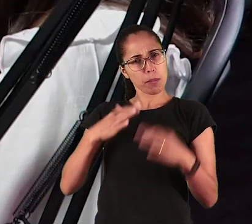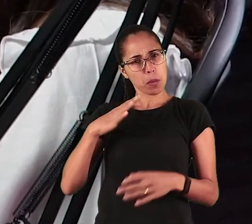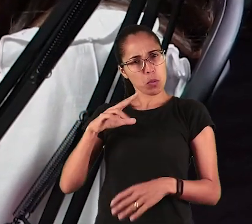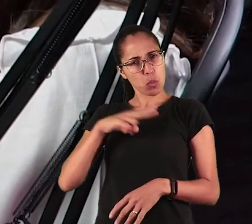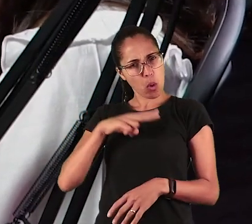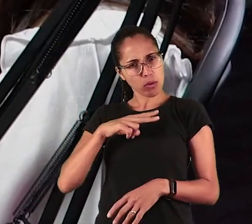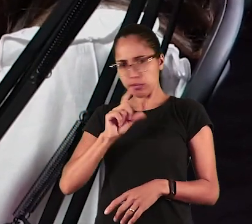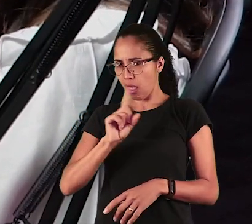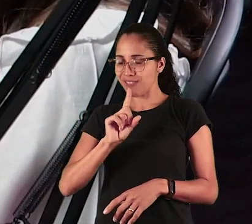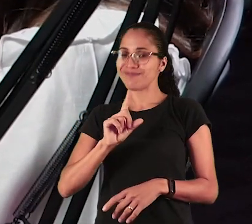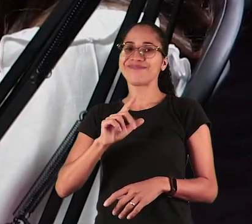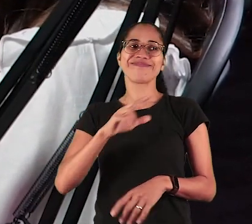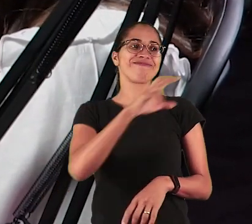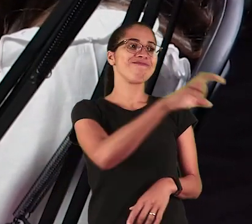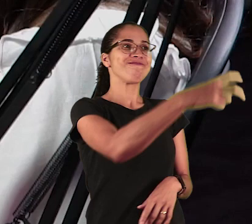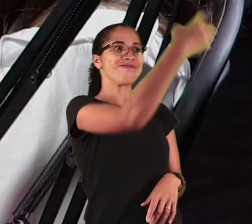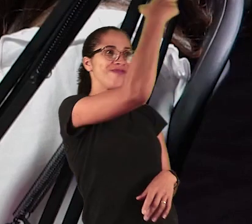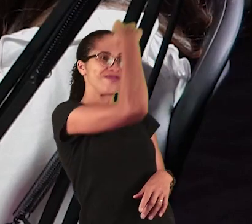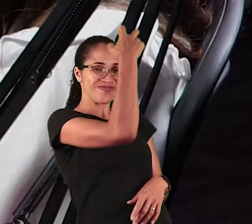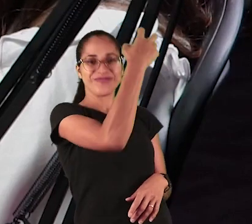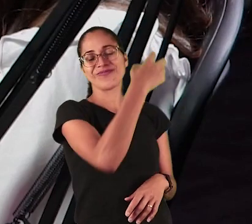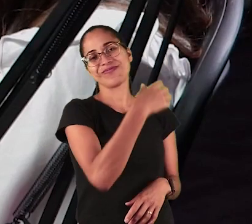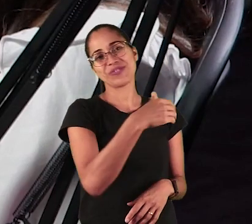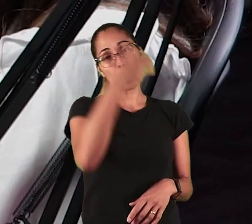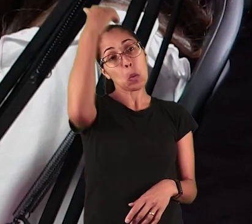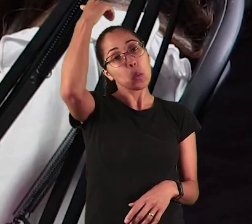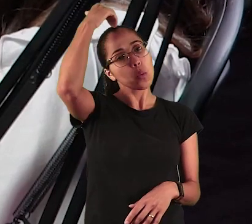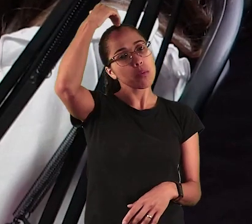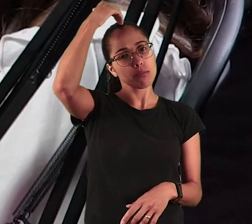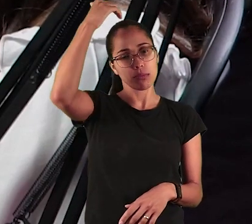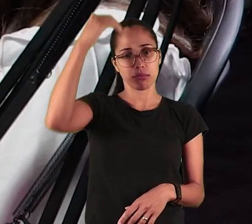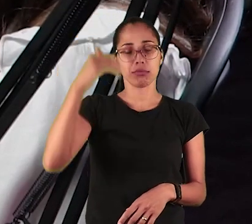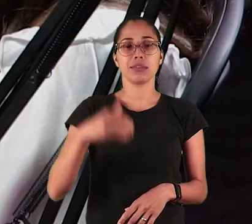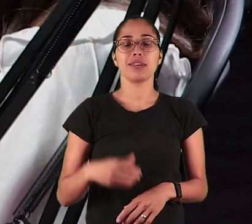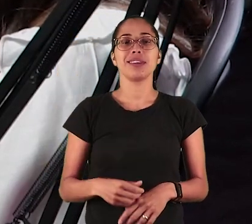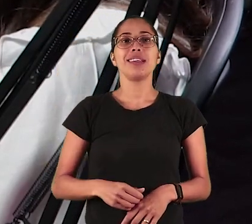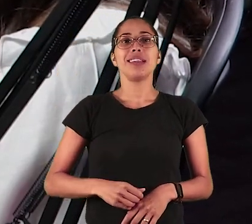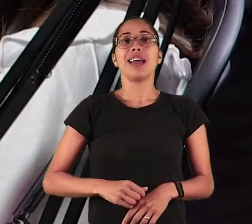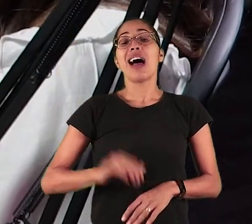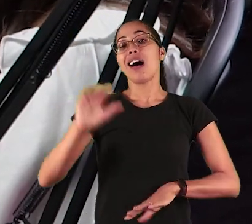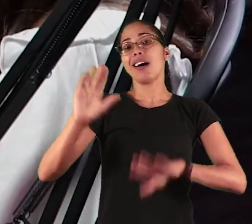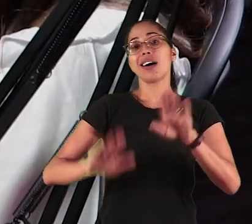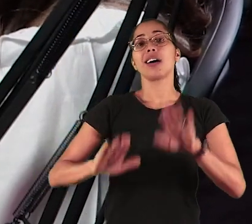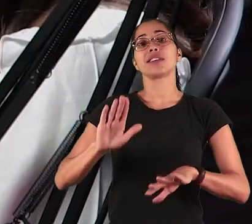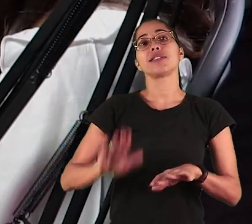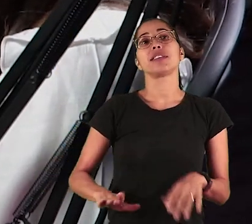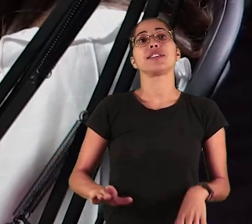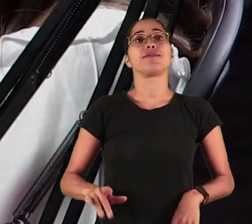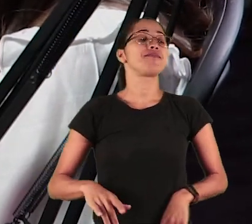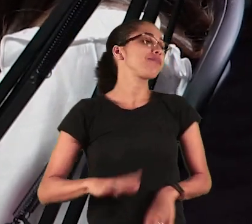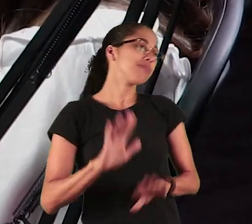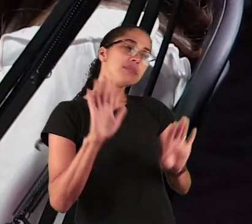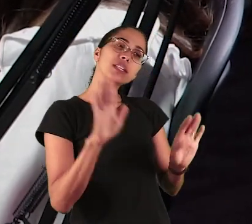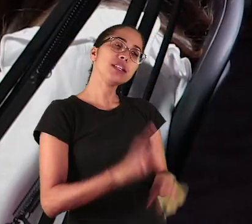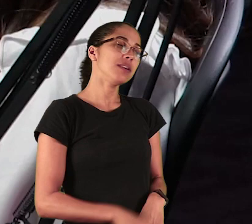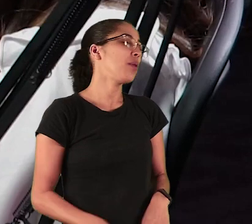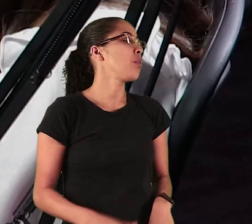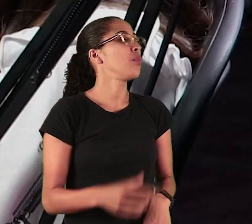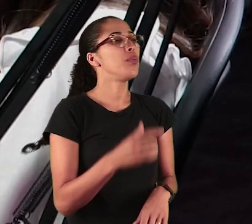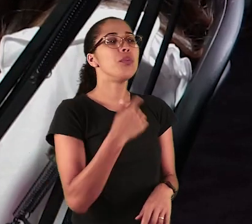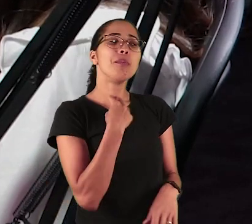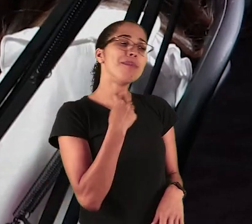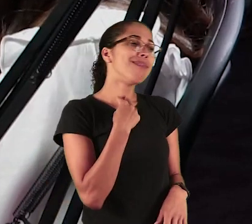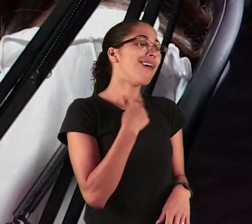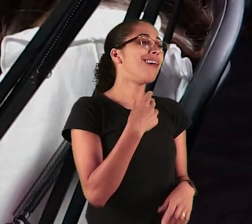nosso né É porque alguém falou para você Nossa mas você não vai estar aqui no evento tal né E às vezes a gente fala Putz esse